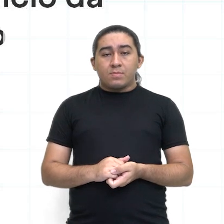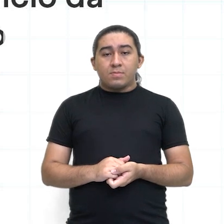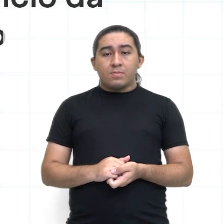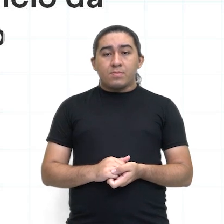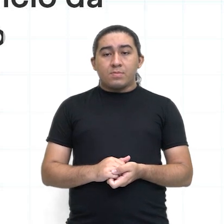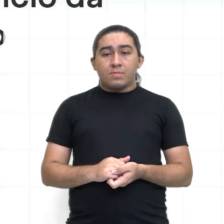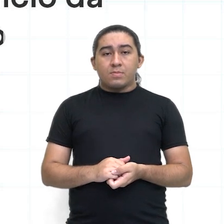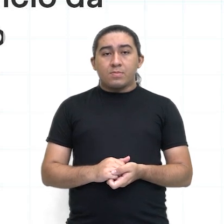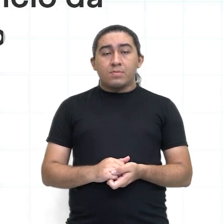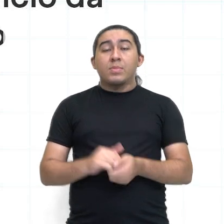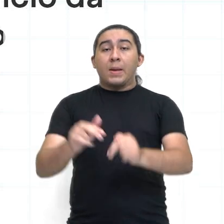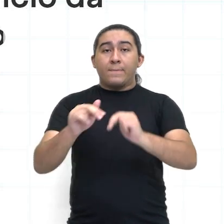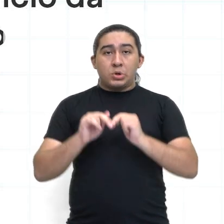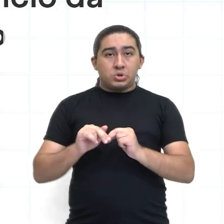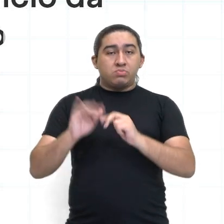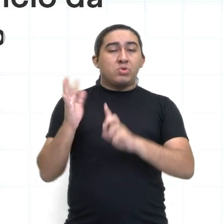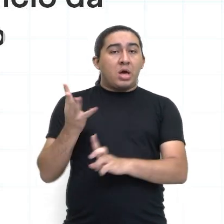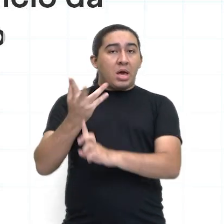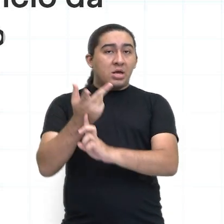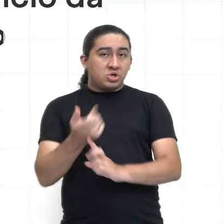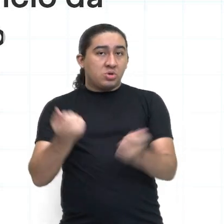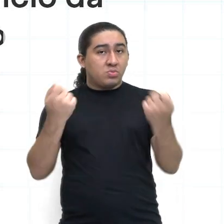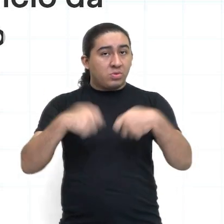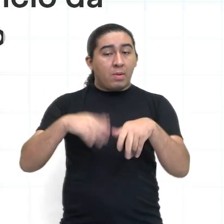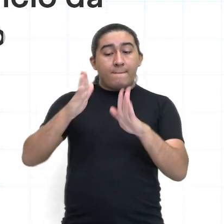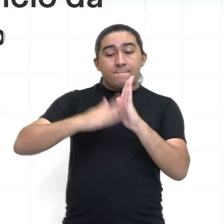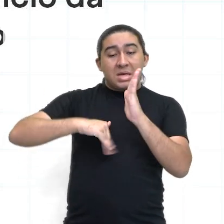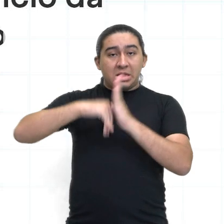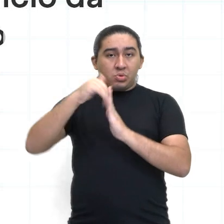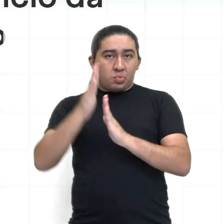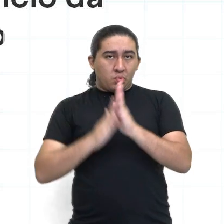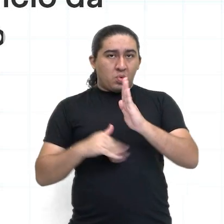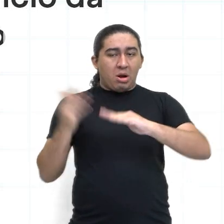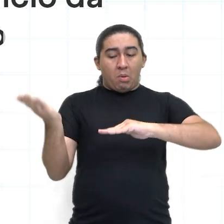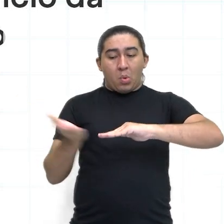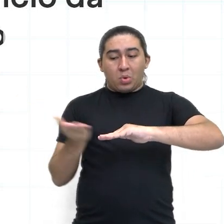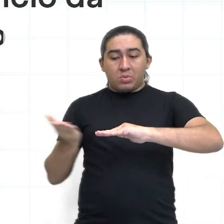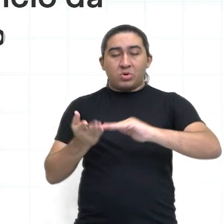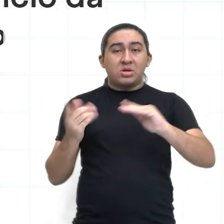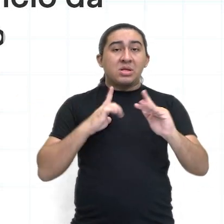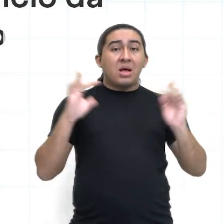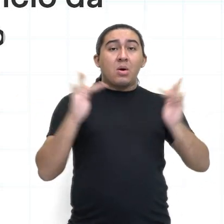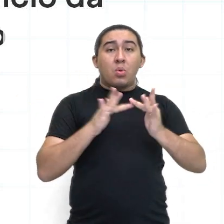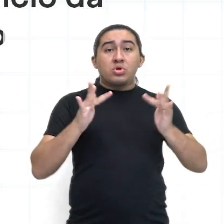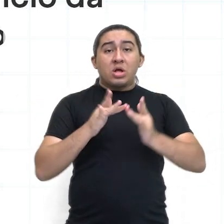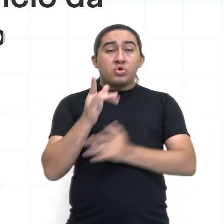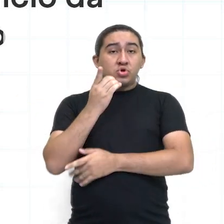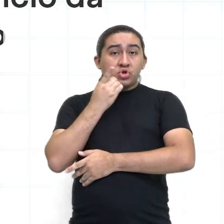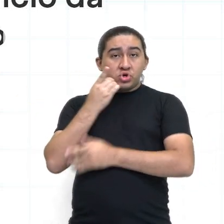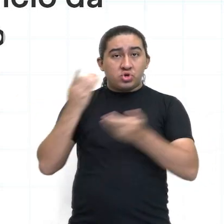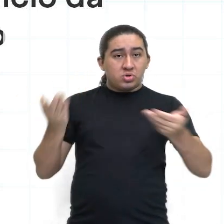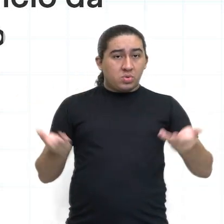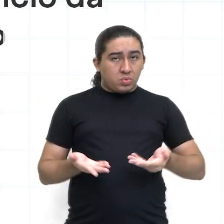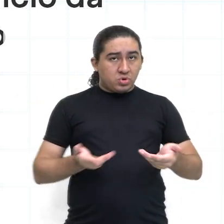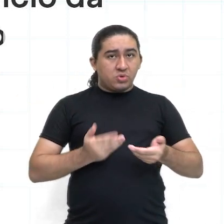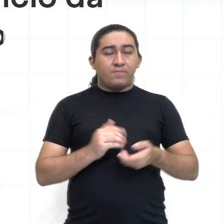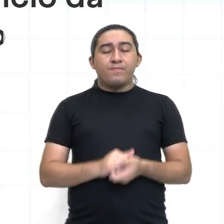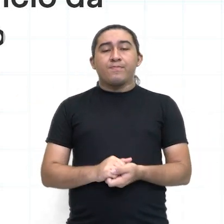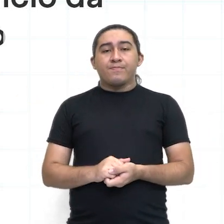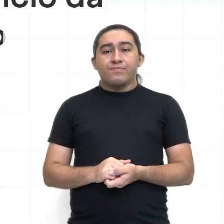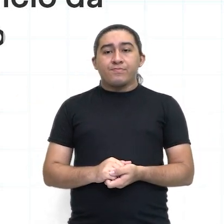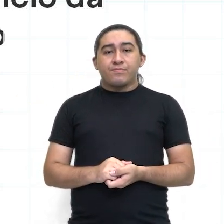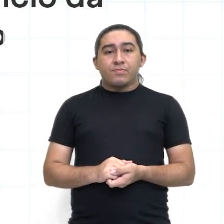que o artista possa pintar uma arte contemporânea, tem que estar conectado aos dias atuais. Agora, nós